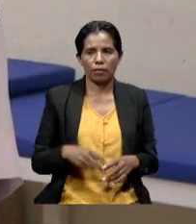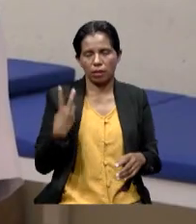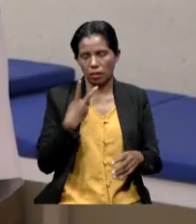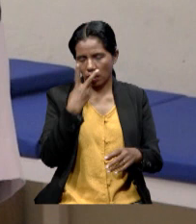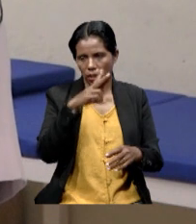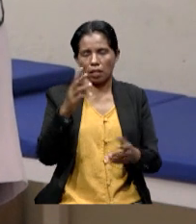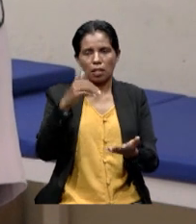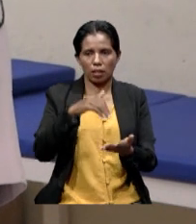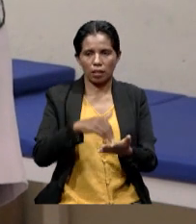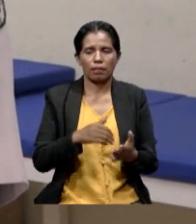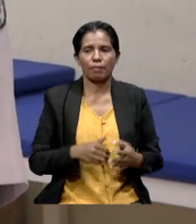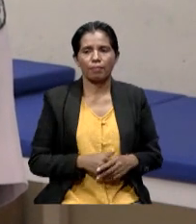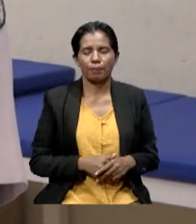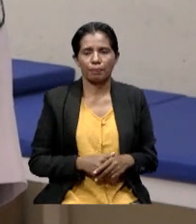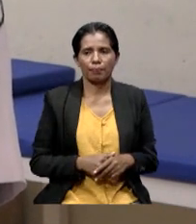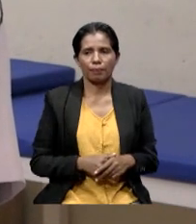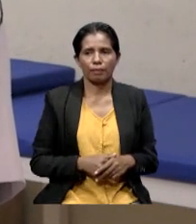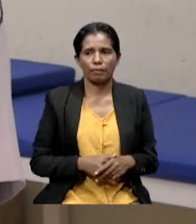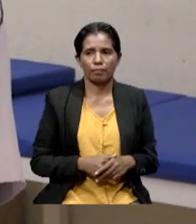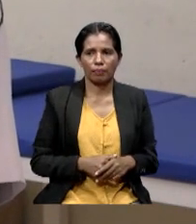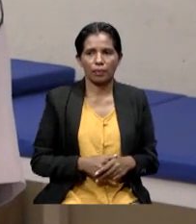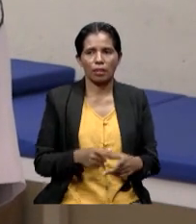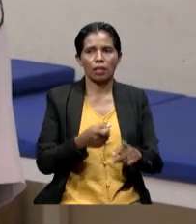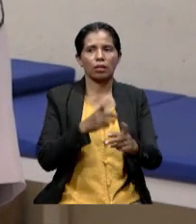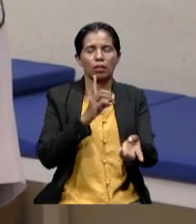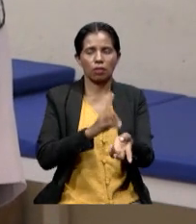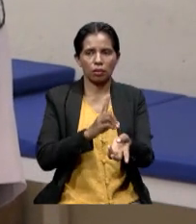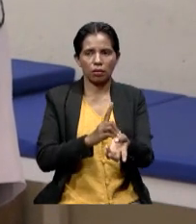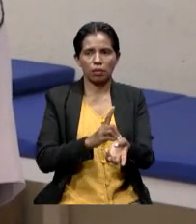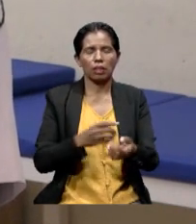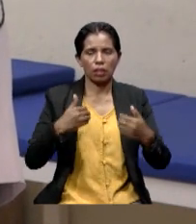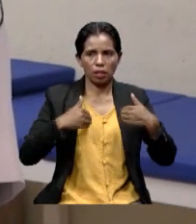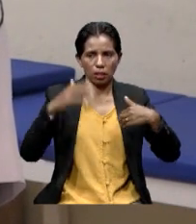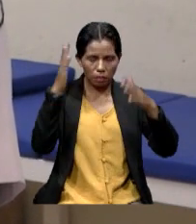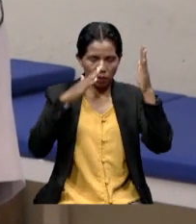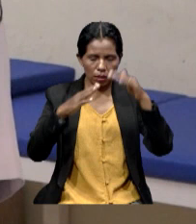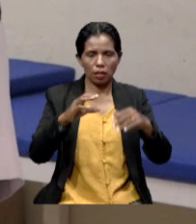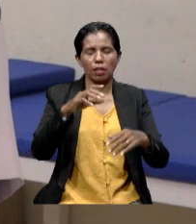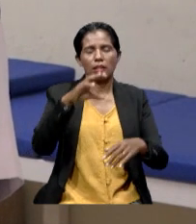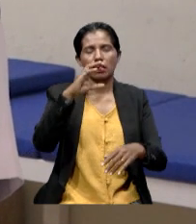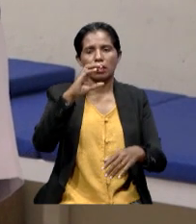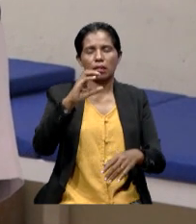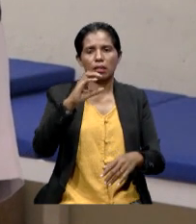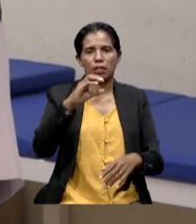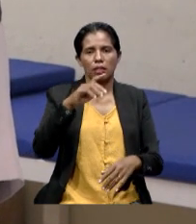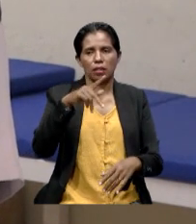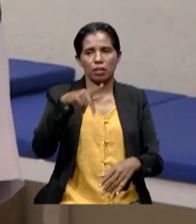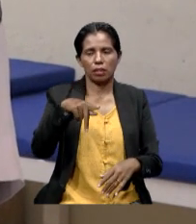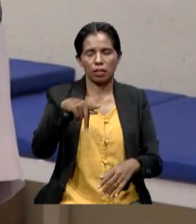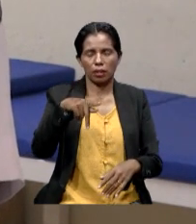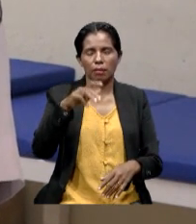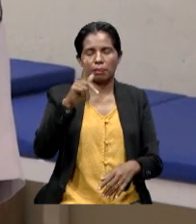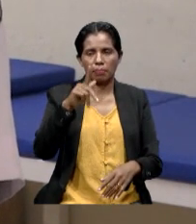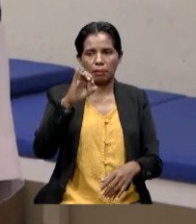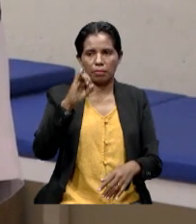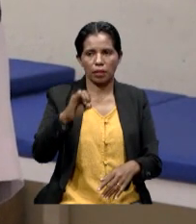fa minha condição, vir a concepto medicamente que tenha o problema se pi, cala, e me bolo de celebrar parsi,